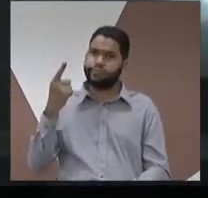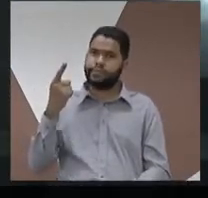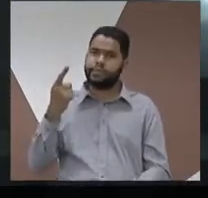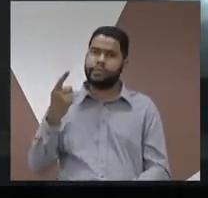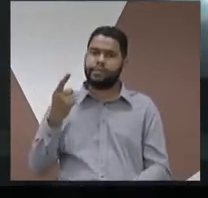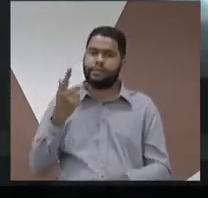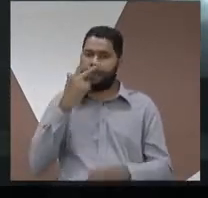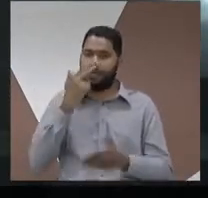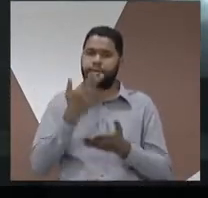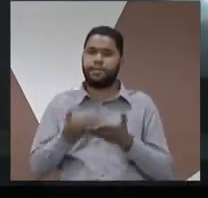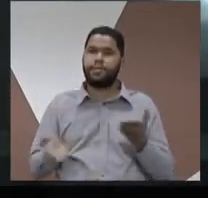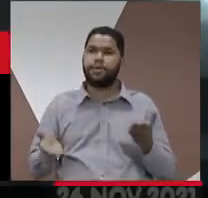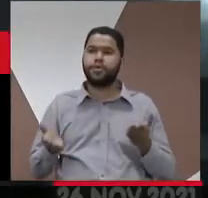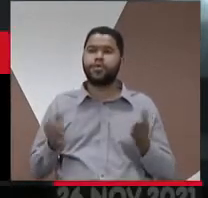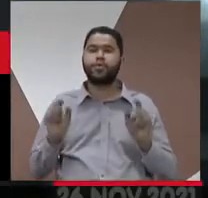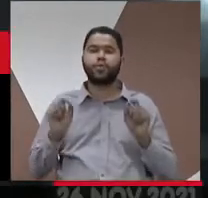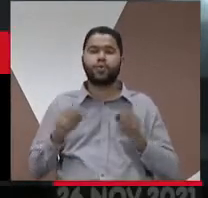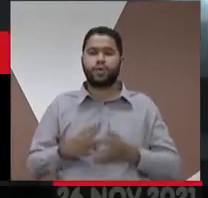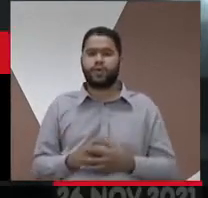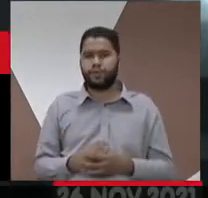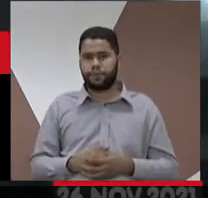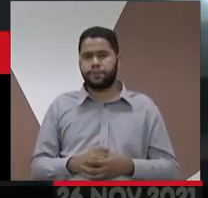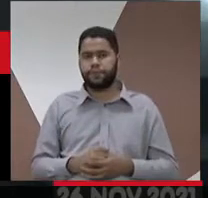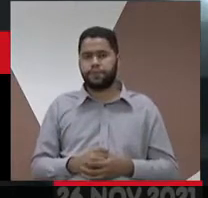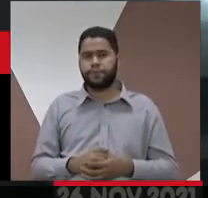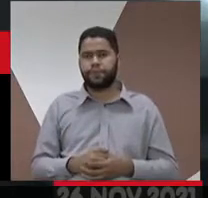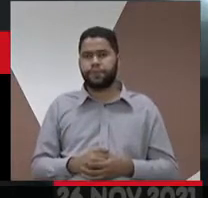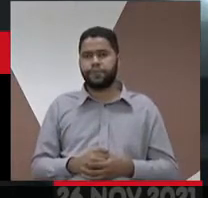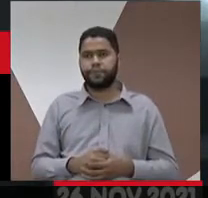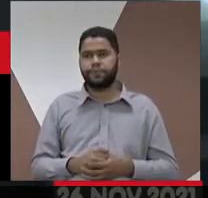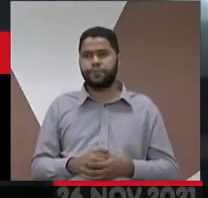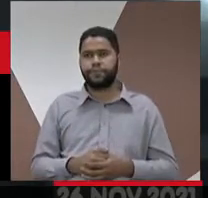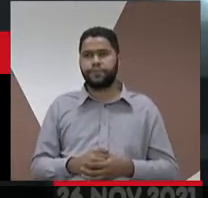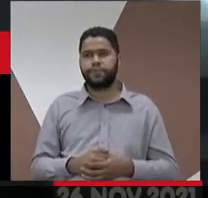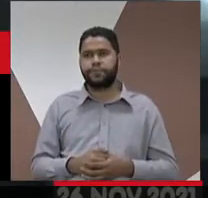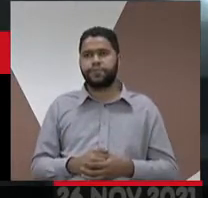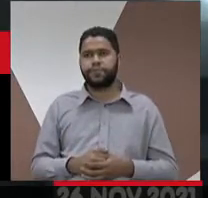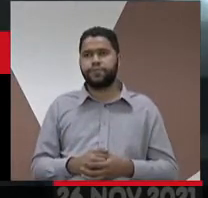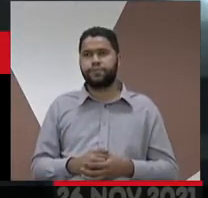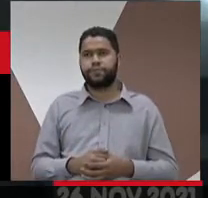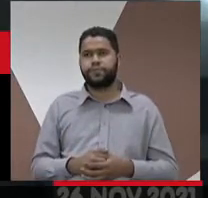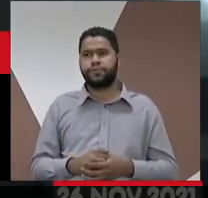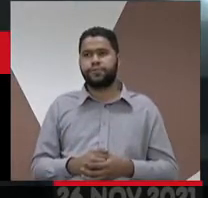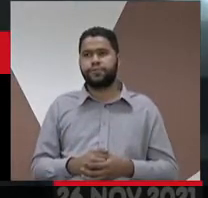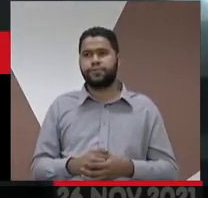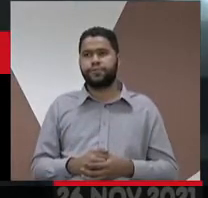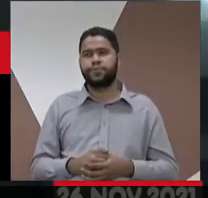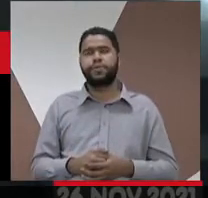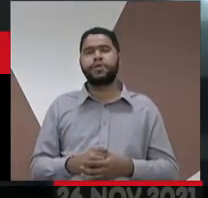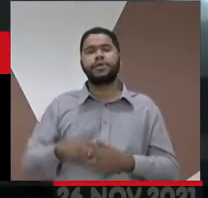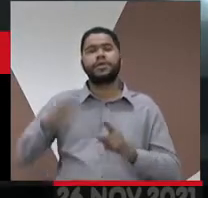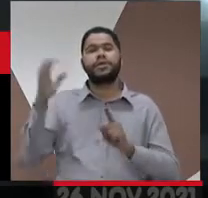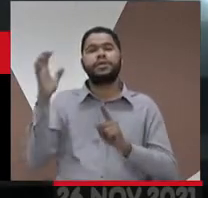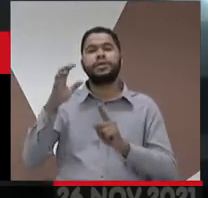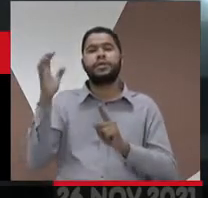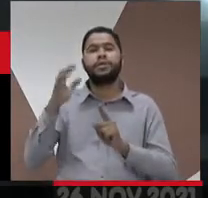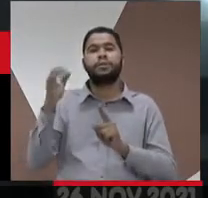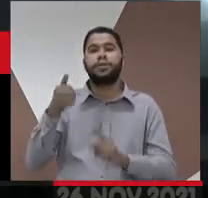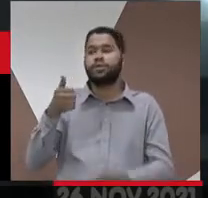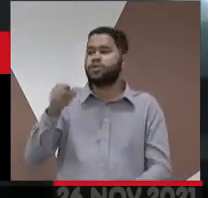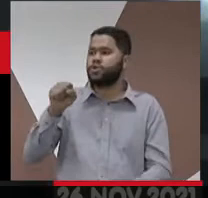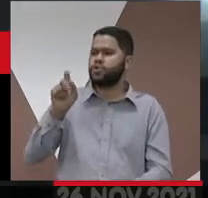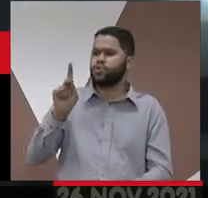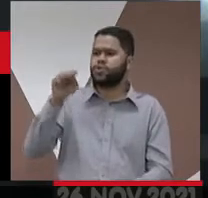perdidos, coloca que nós jogamos uma interferência de 18